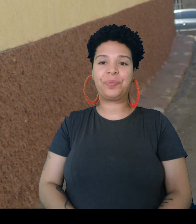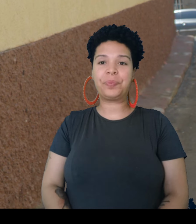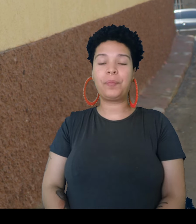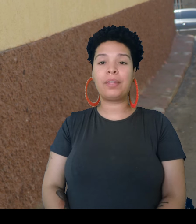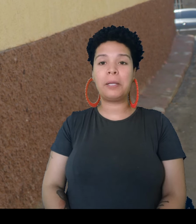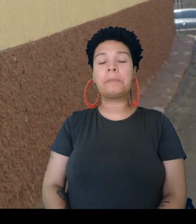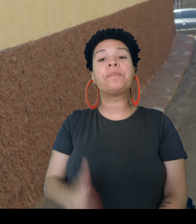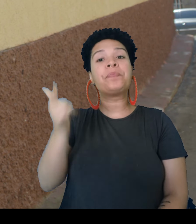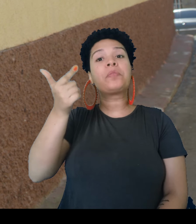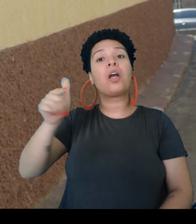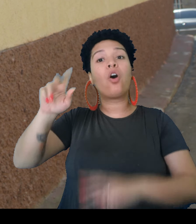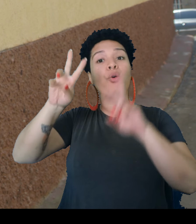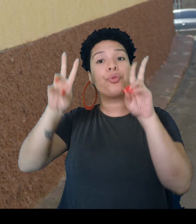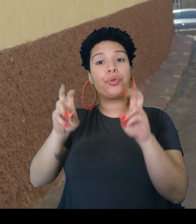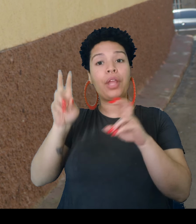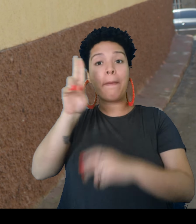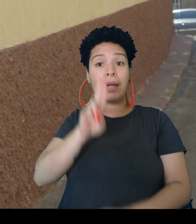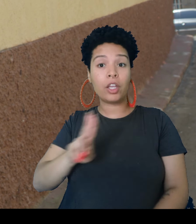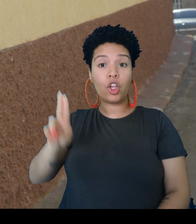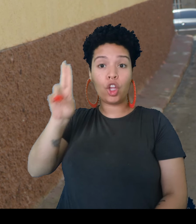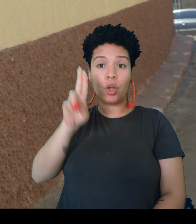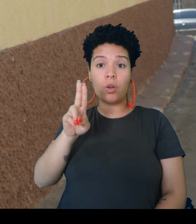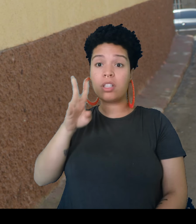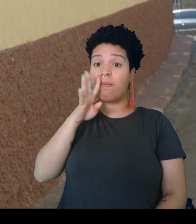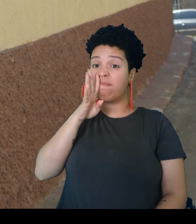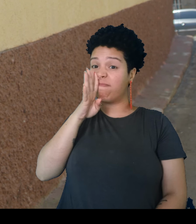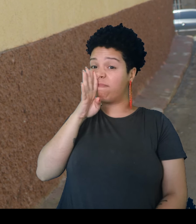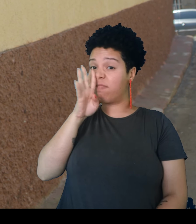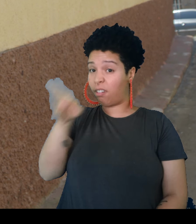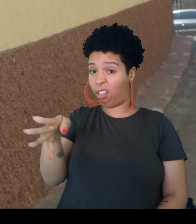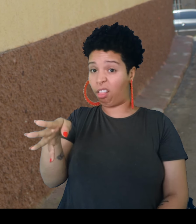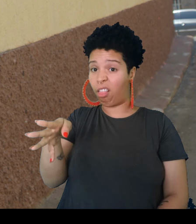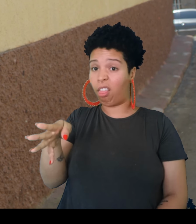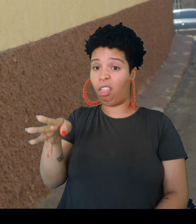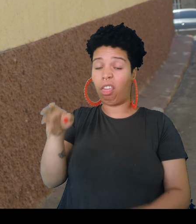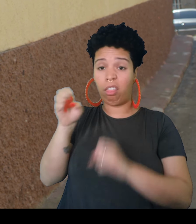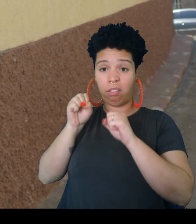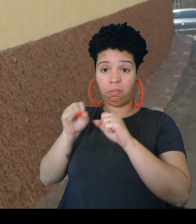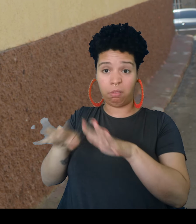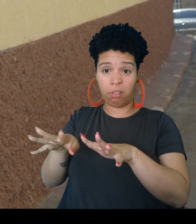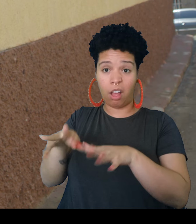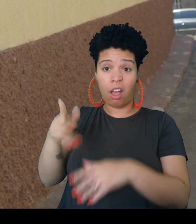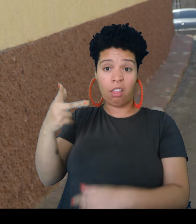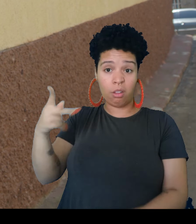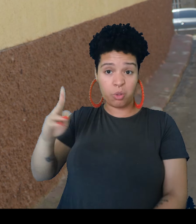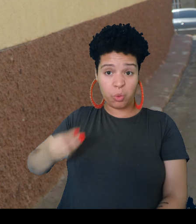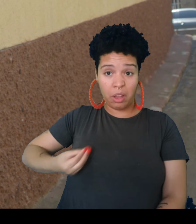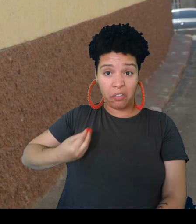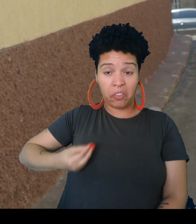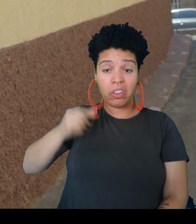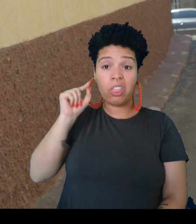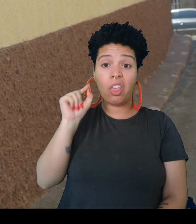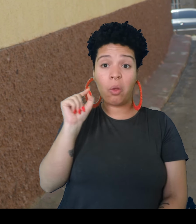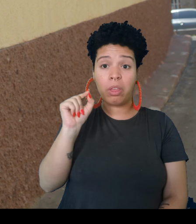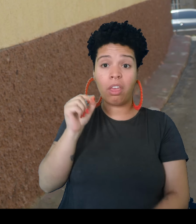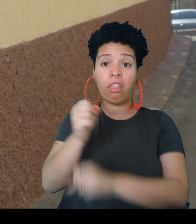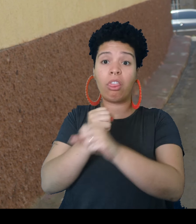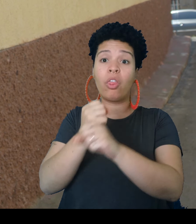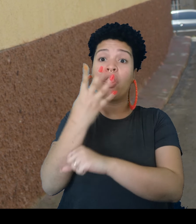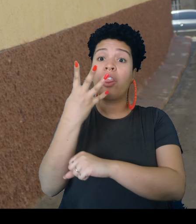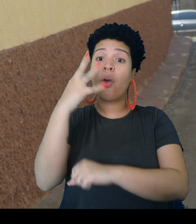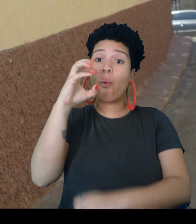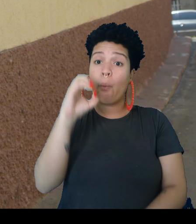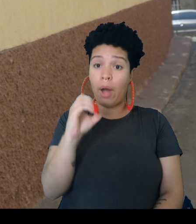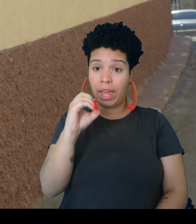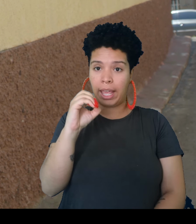Outro fato que usam para deslegitimar a conduta de Beauvoir é de que, na década de 40, ela e outros 70